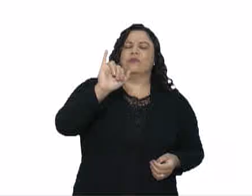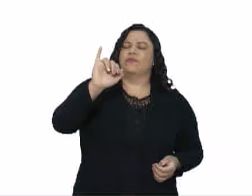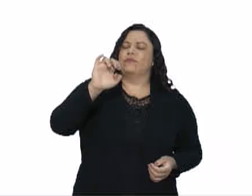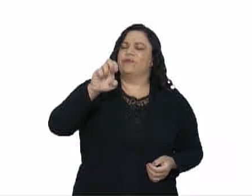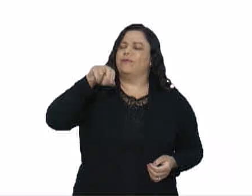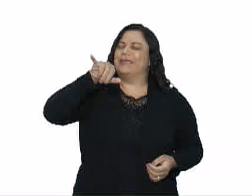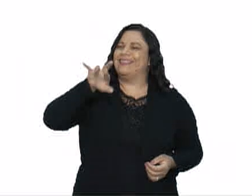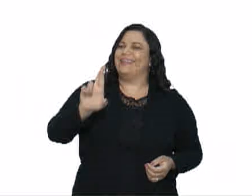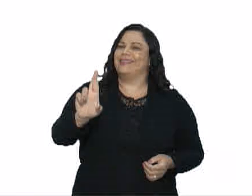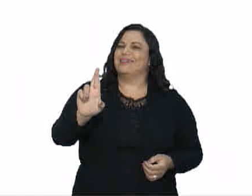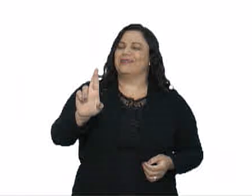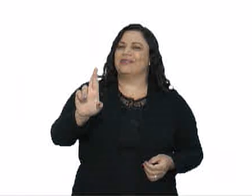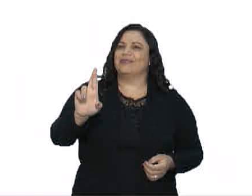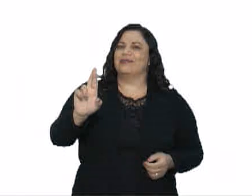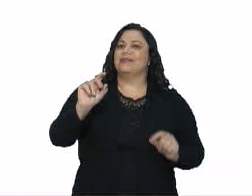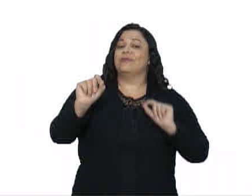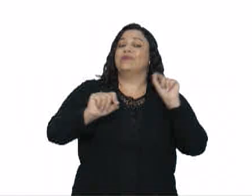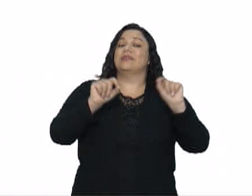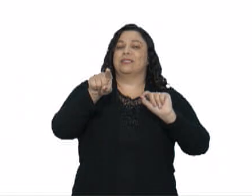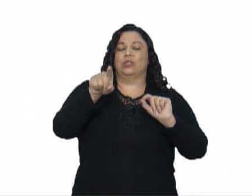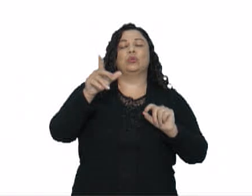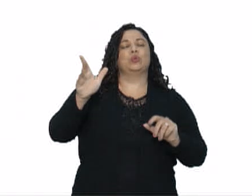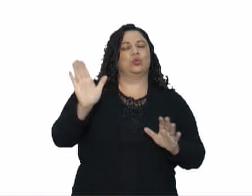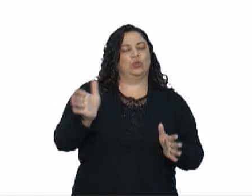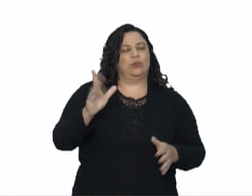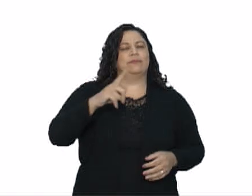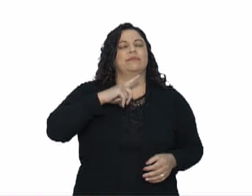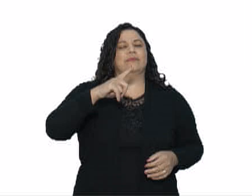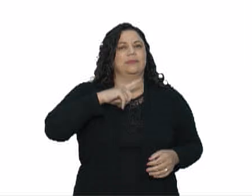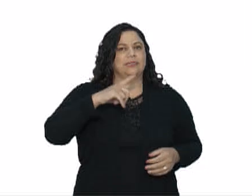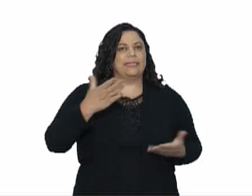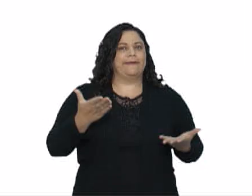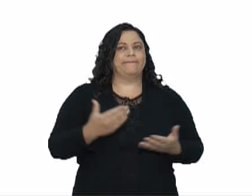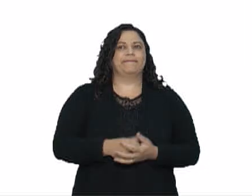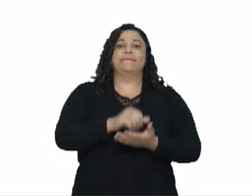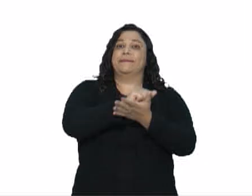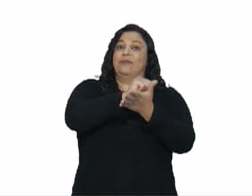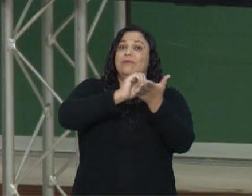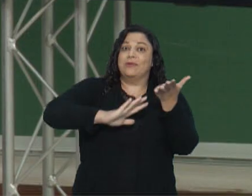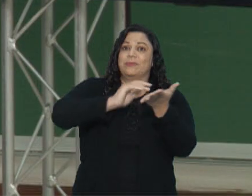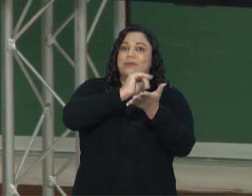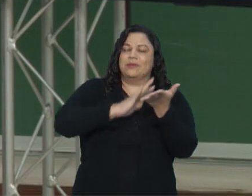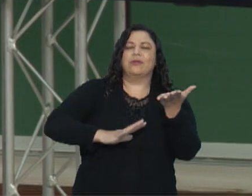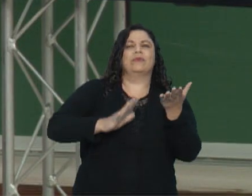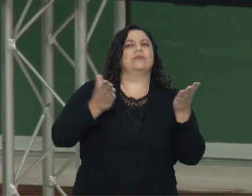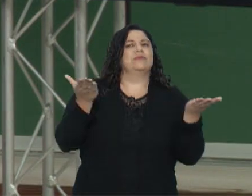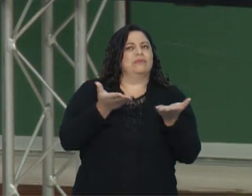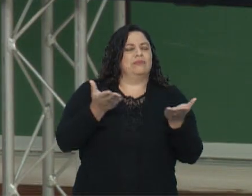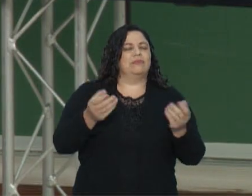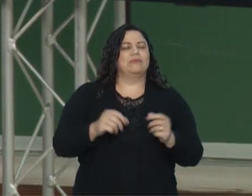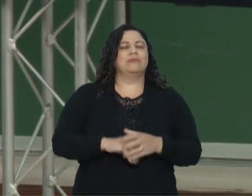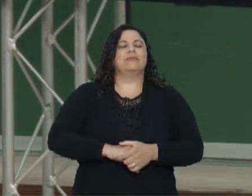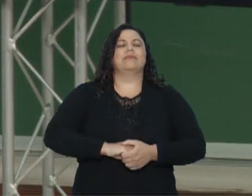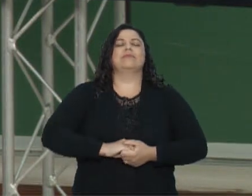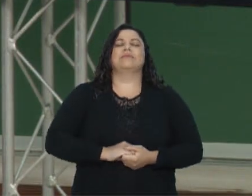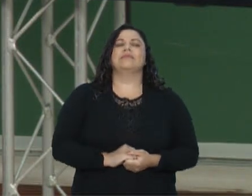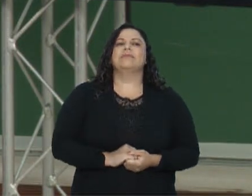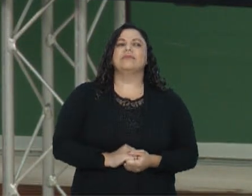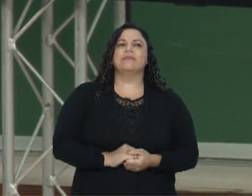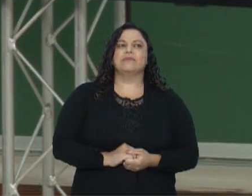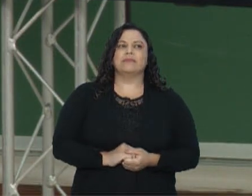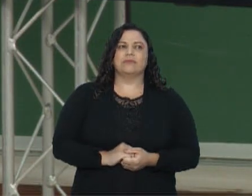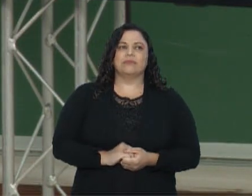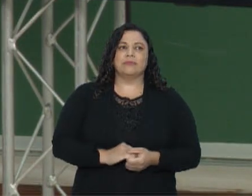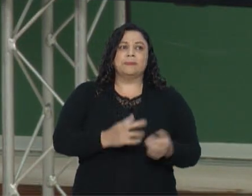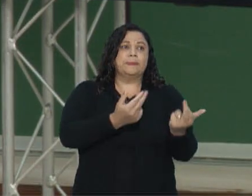DR, vendria. Você já tem. Então, vamos a um exercício para articular essas ações aí, certo?